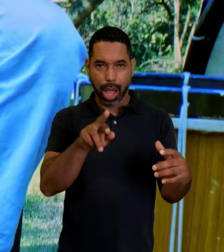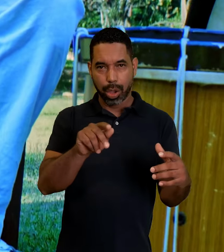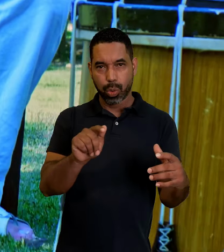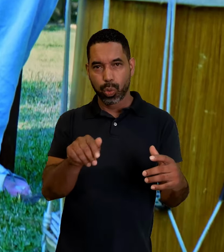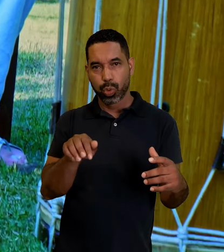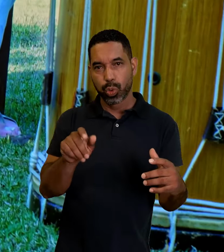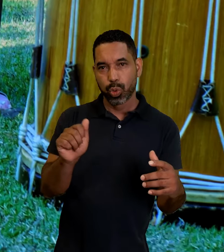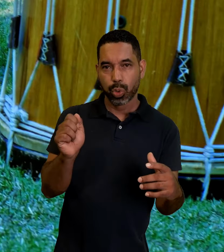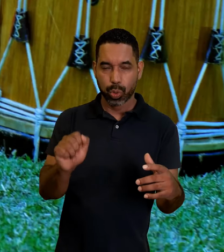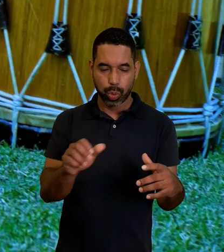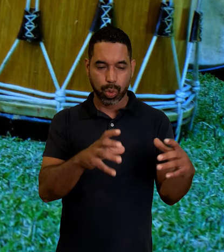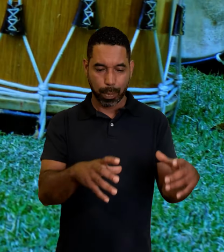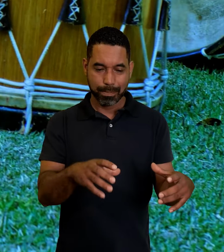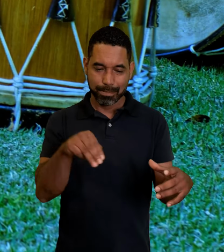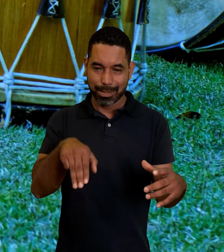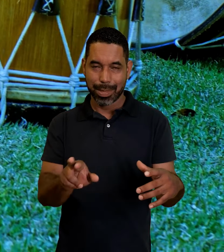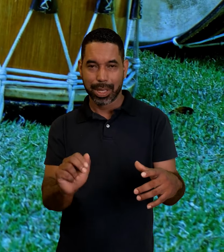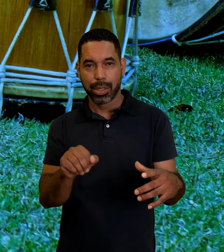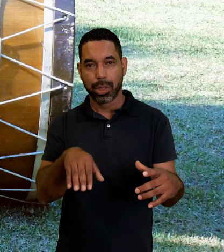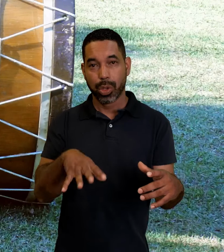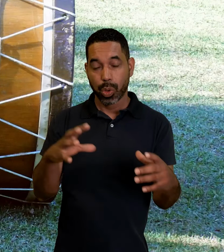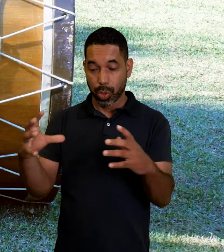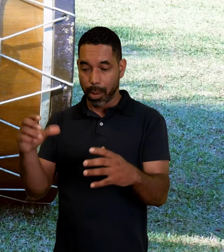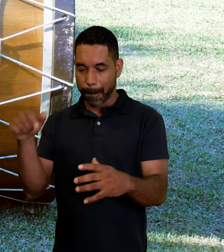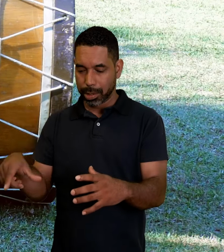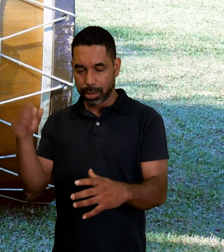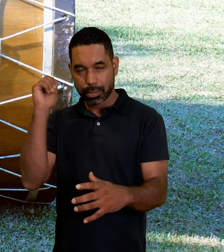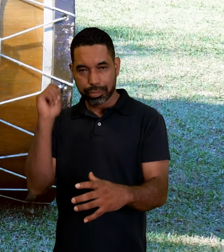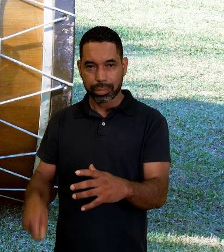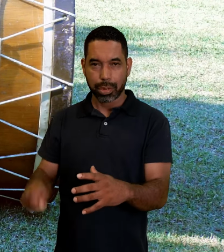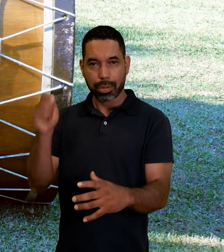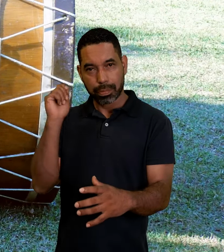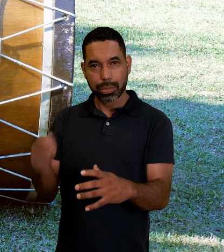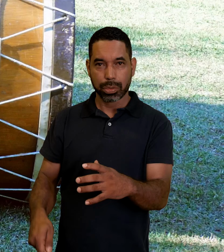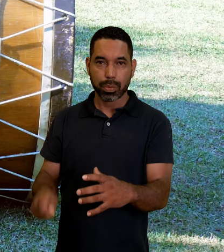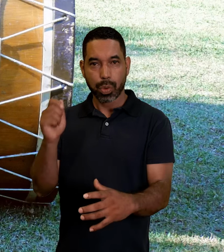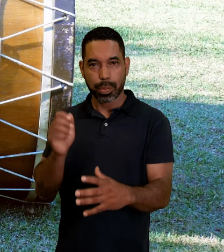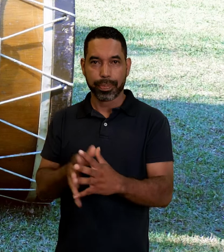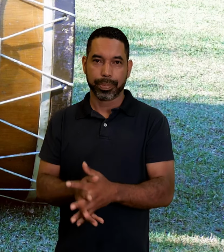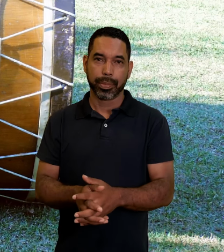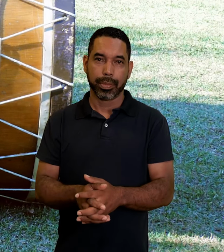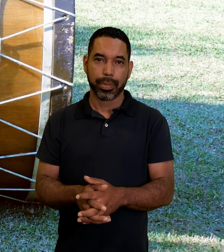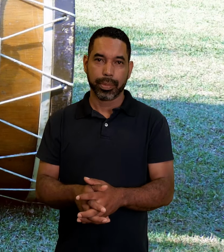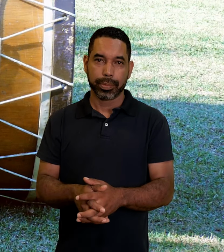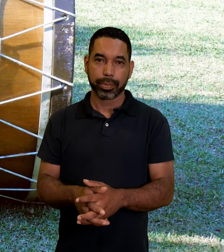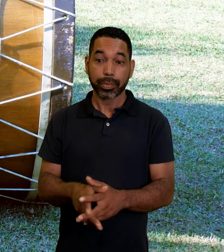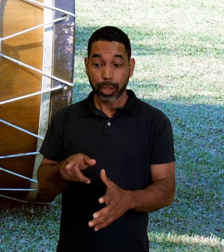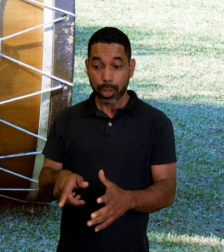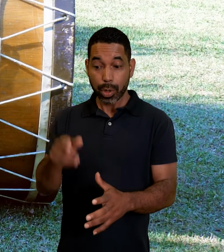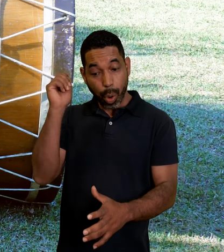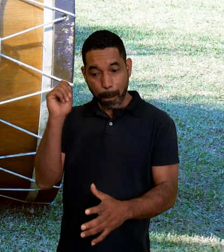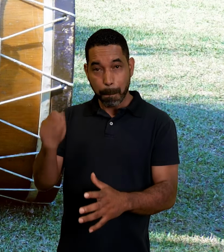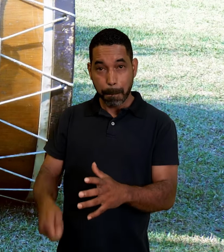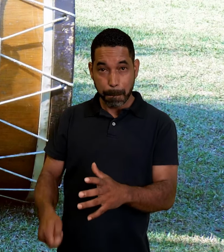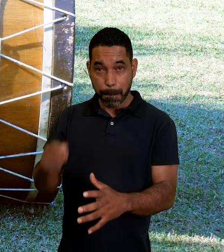seria um médio, eles fazem a mesma levada. E o bumbo sola nesse ritmo dos dois. O